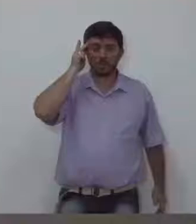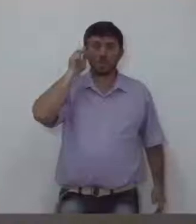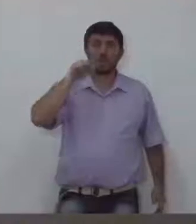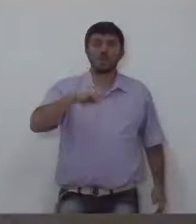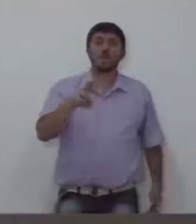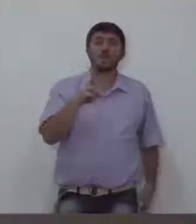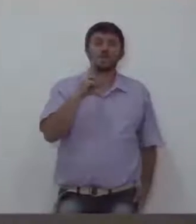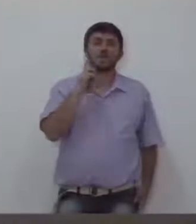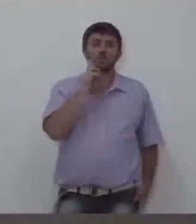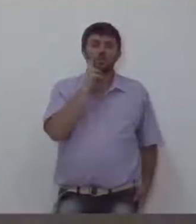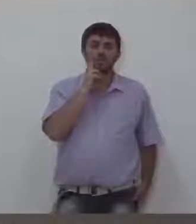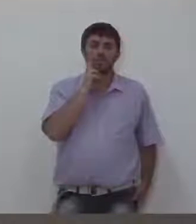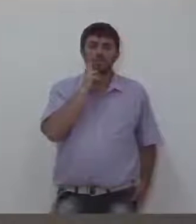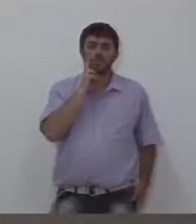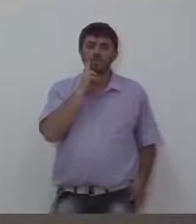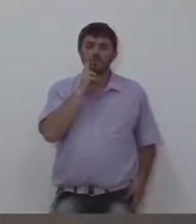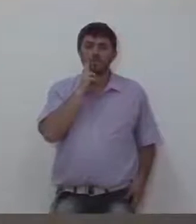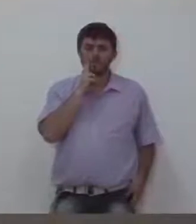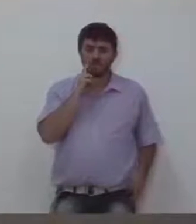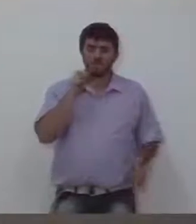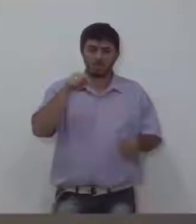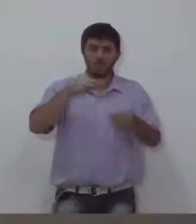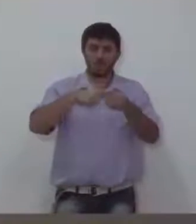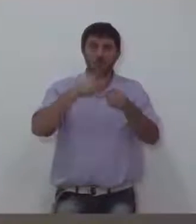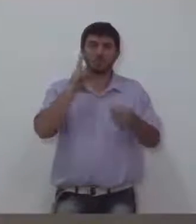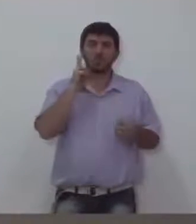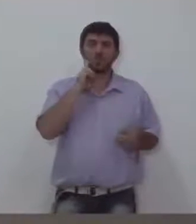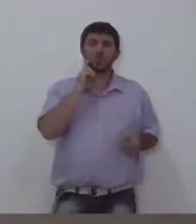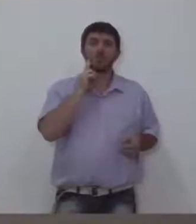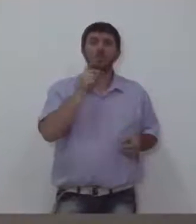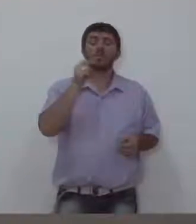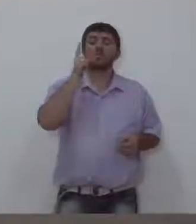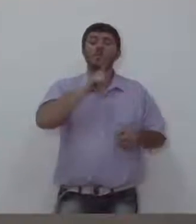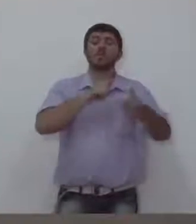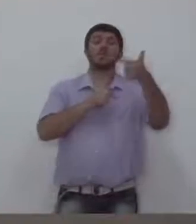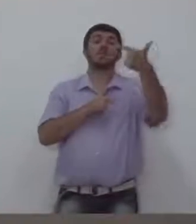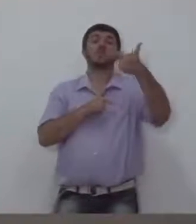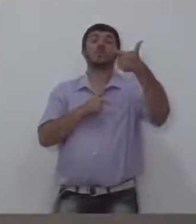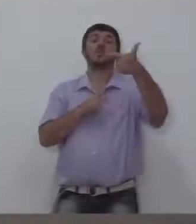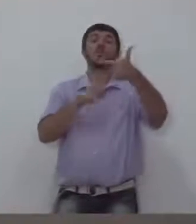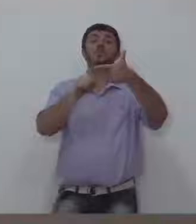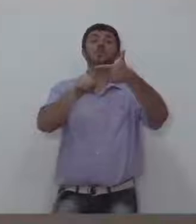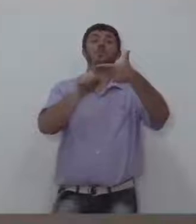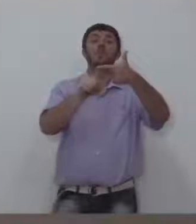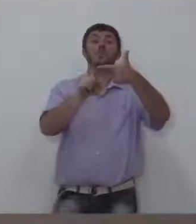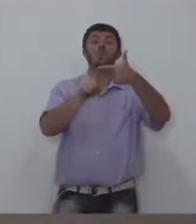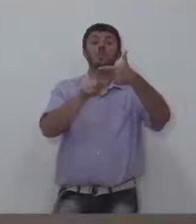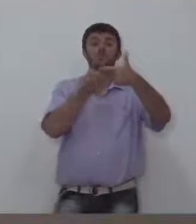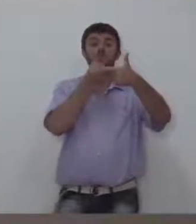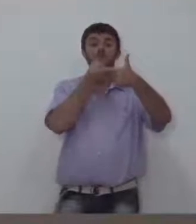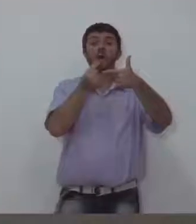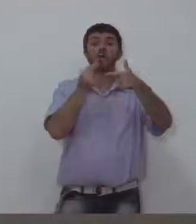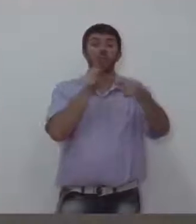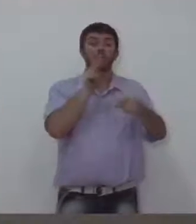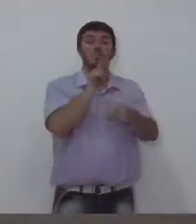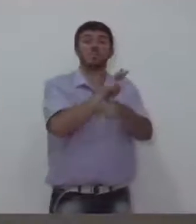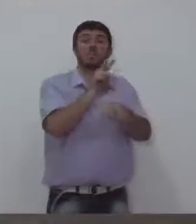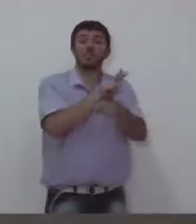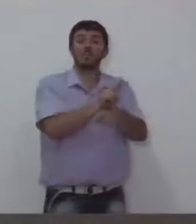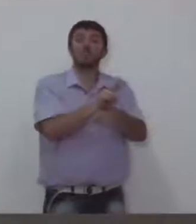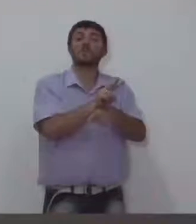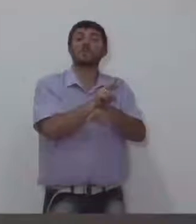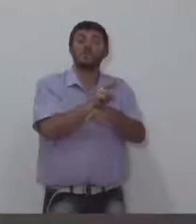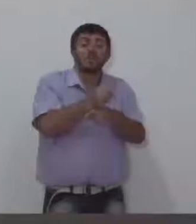não é? Sendo justo aqui, ela conseguiu o segundo lugar como cidade bem posicionada no cuidador de idosos, né?